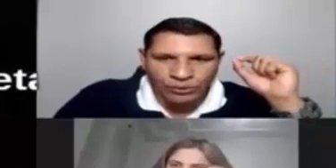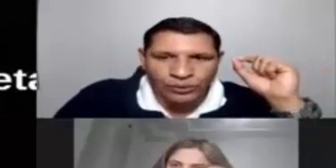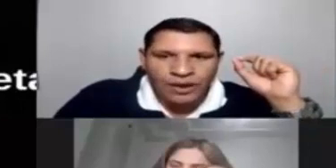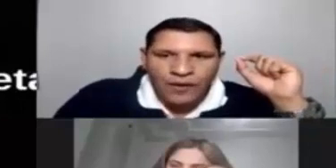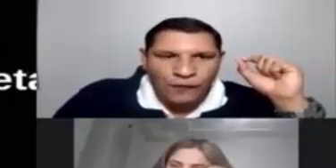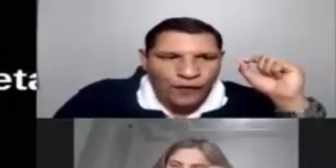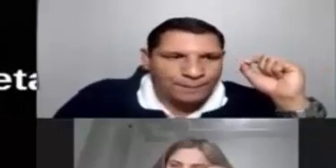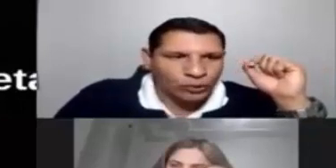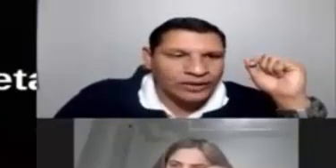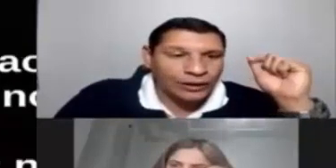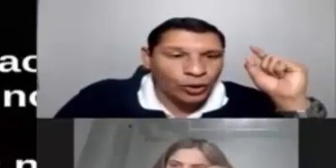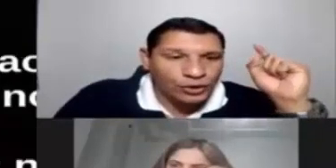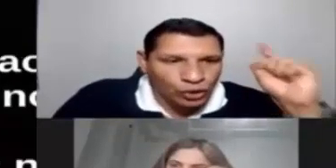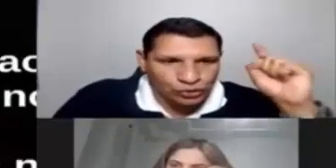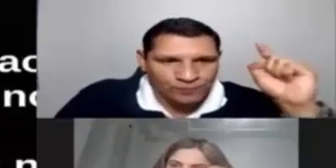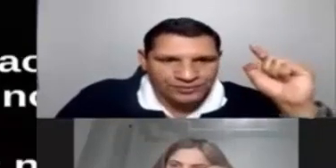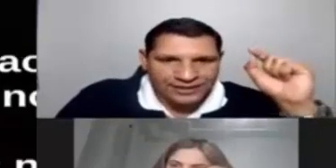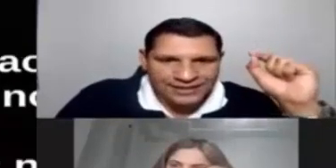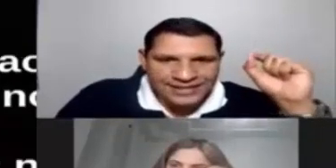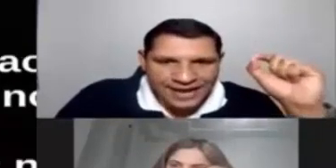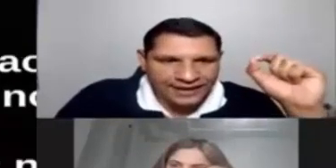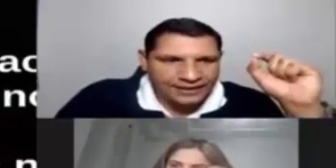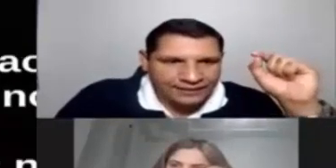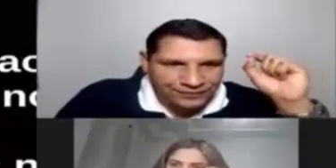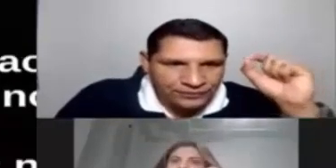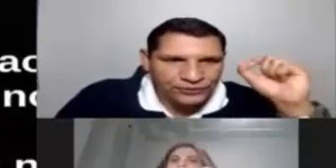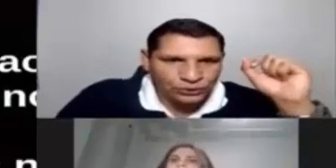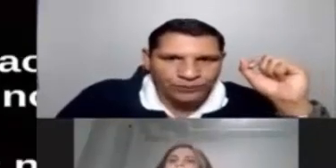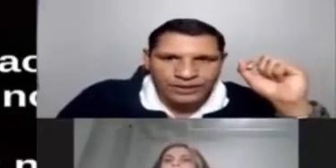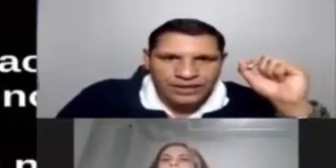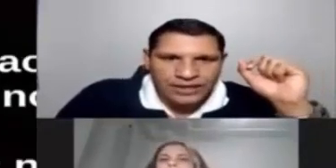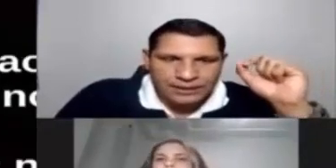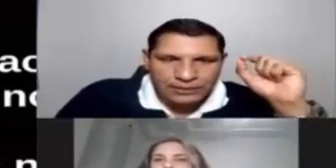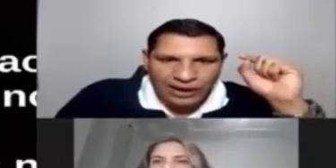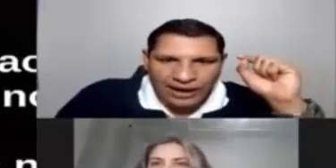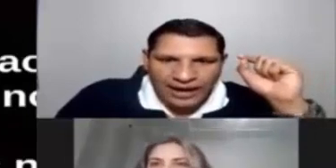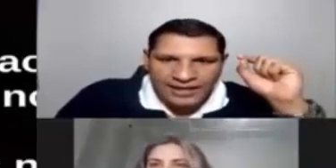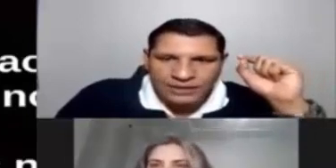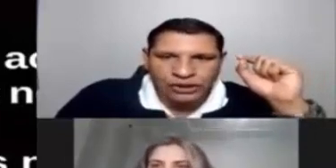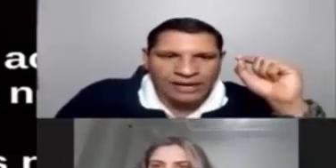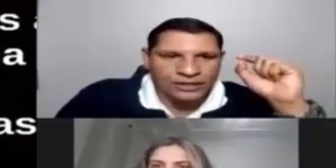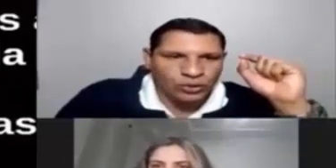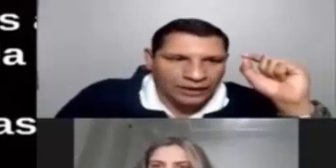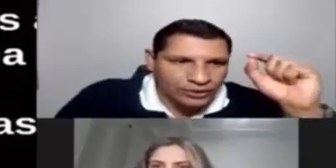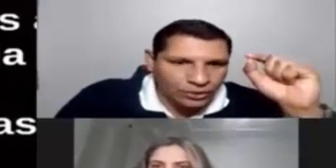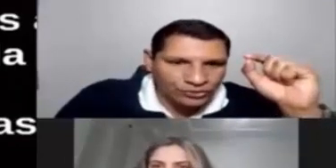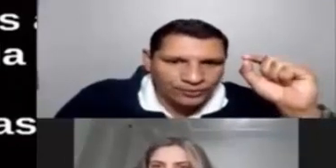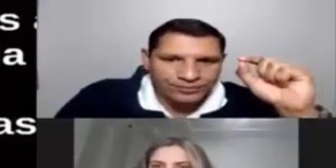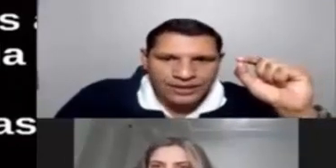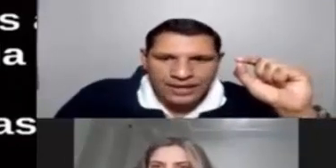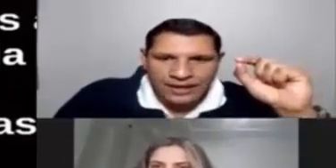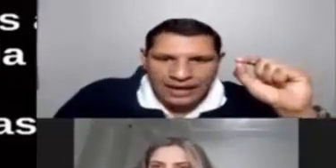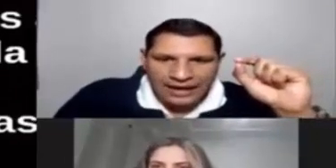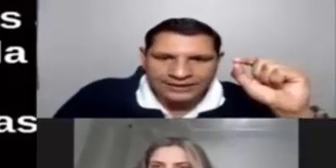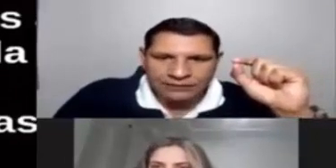testemunho foi para o lugar glorioso que lhe era devido aí eles vão chamar de lugar glorioso